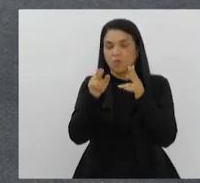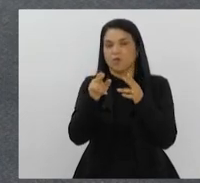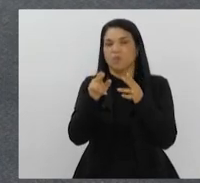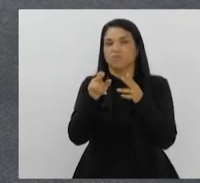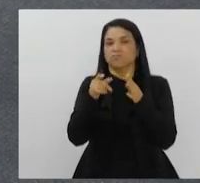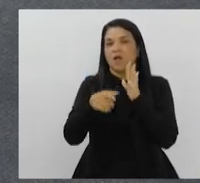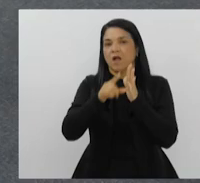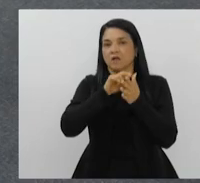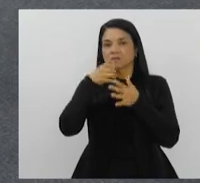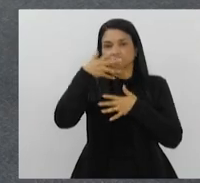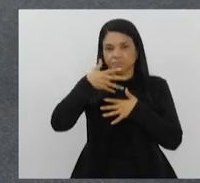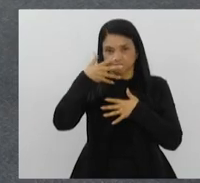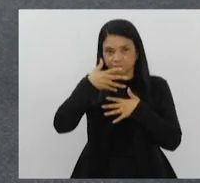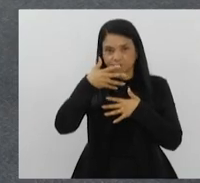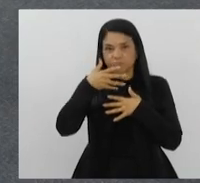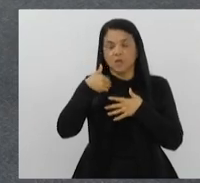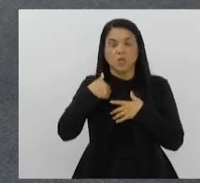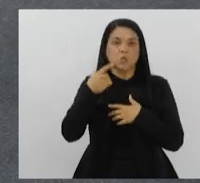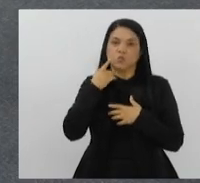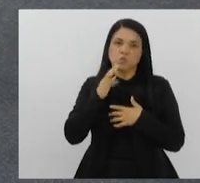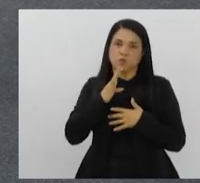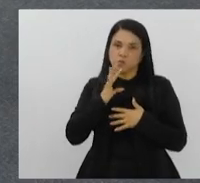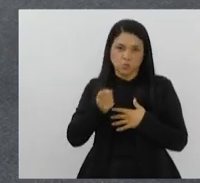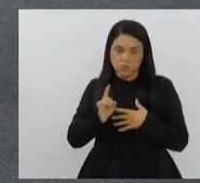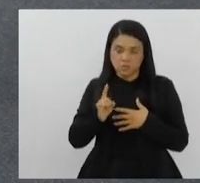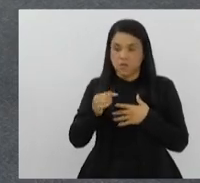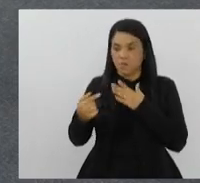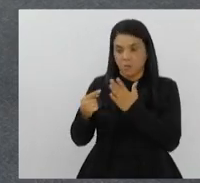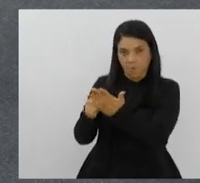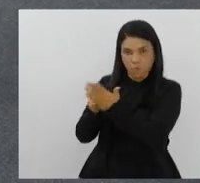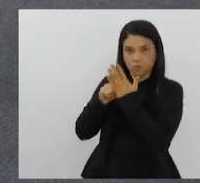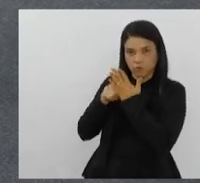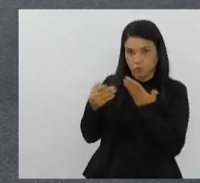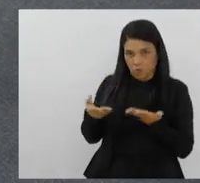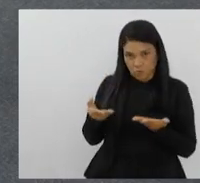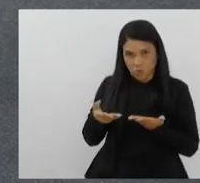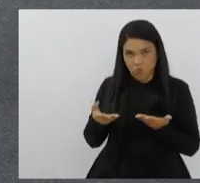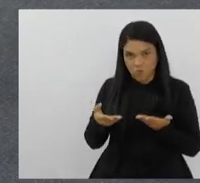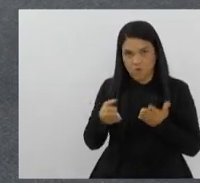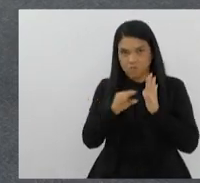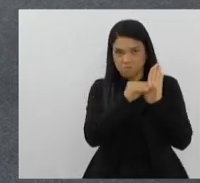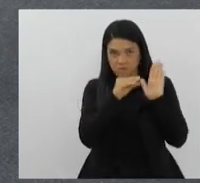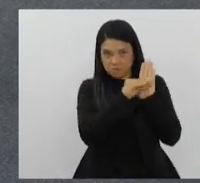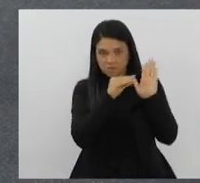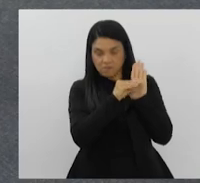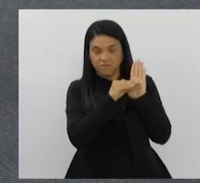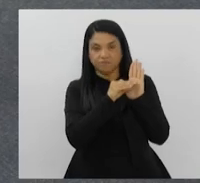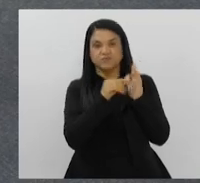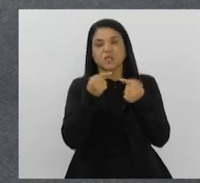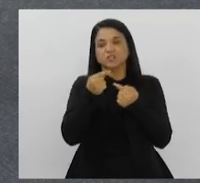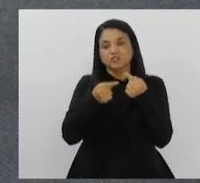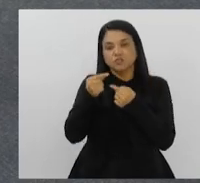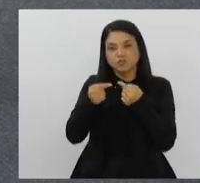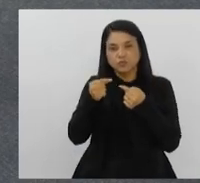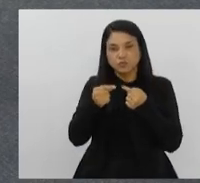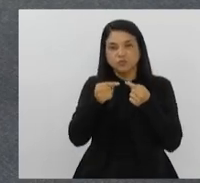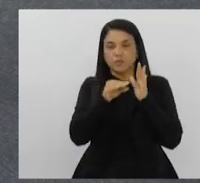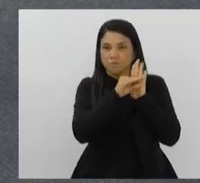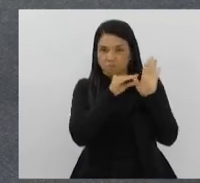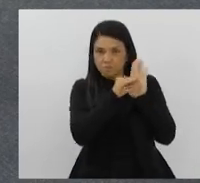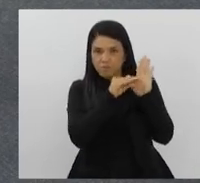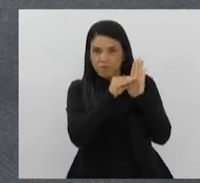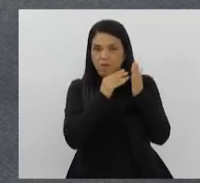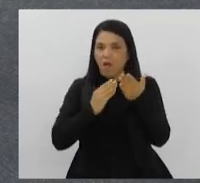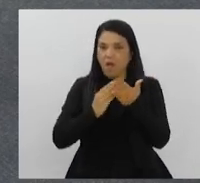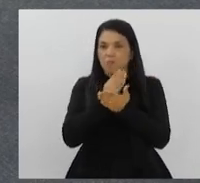conhecia antes, eu sei disso, porque ele me mostrou agora as emendas dele. E eu acho que, ao discutirmos as emendas, nós vamos poder depois